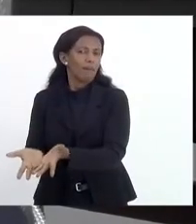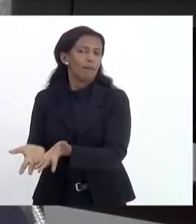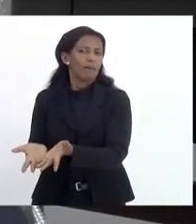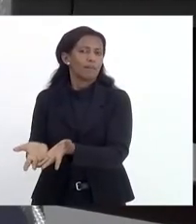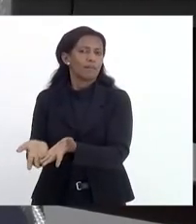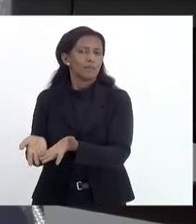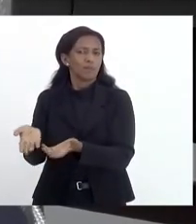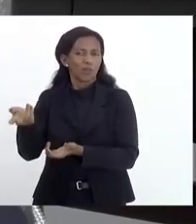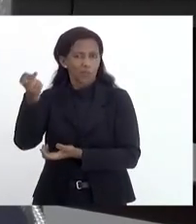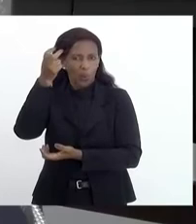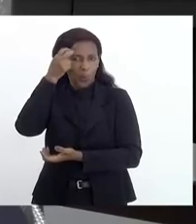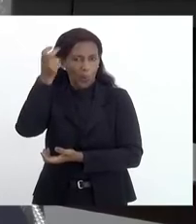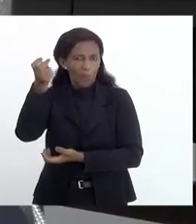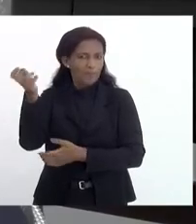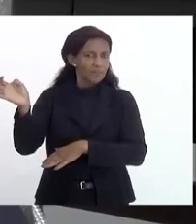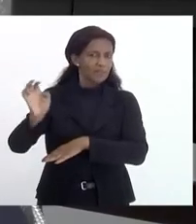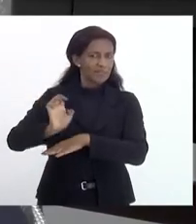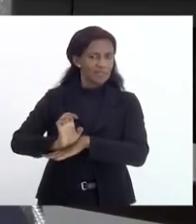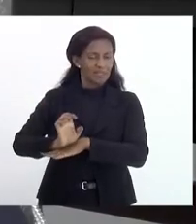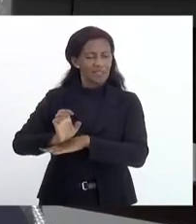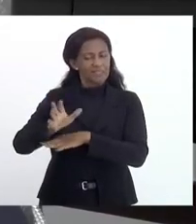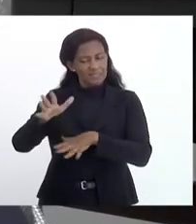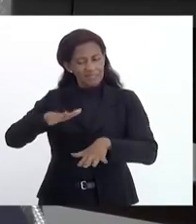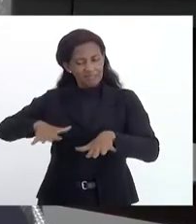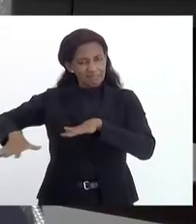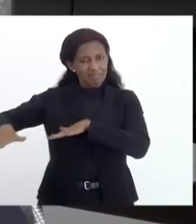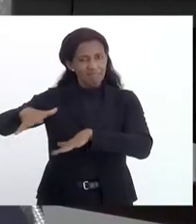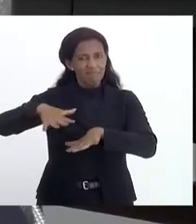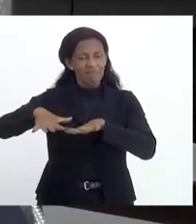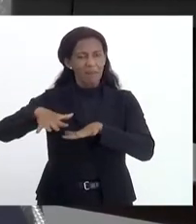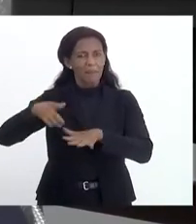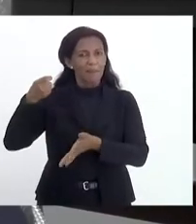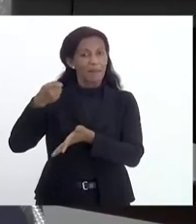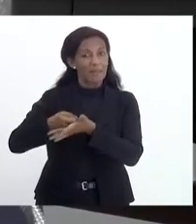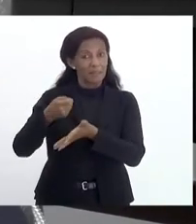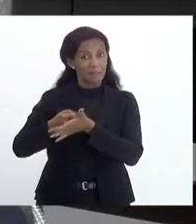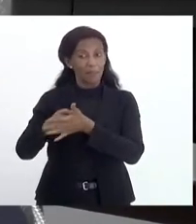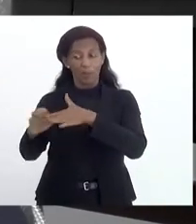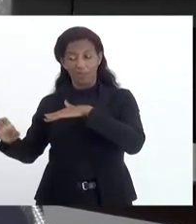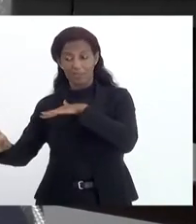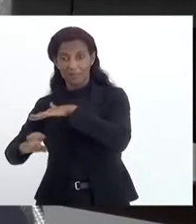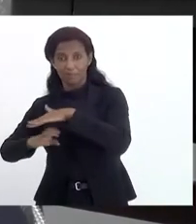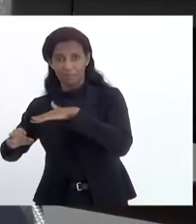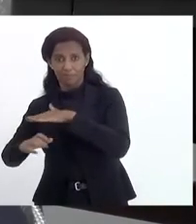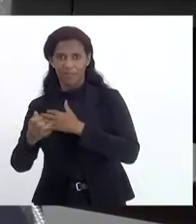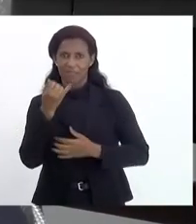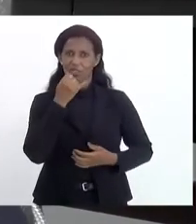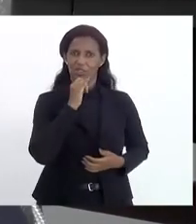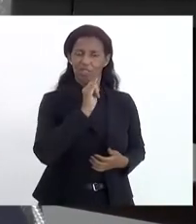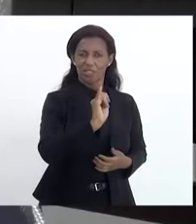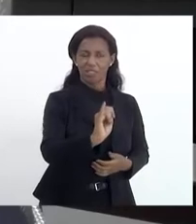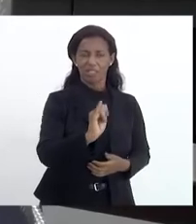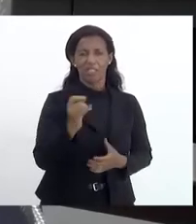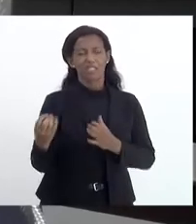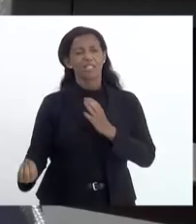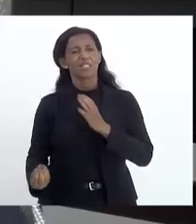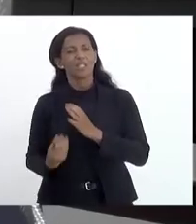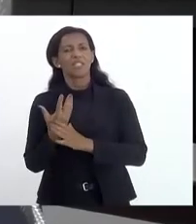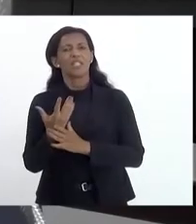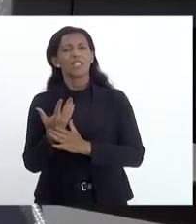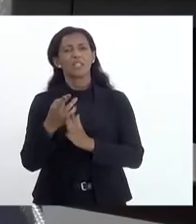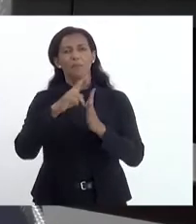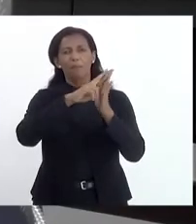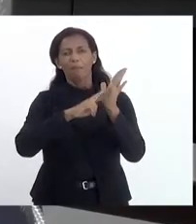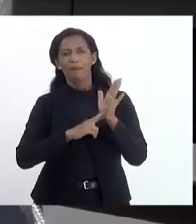nossa competência estadual nessa seara, para impor às concessionárias de energia que criem alguma